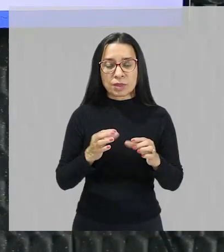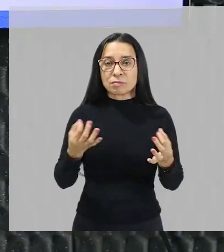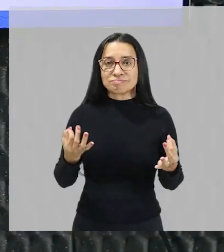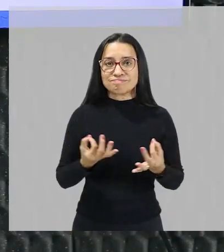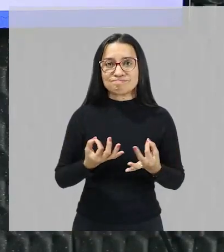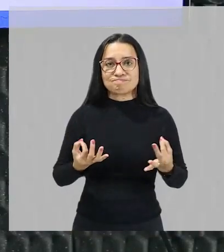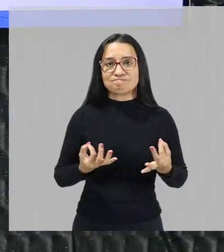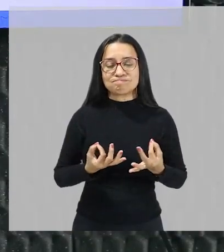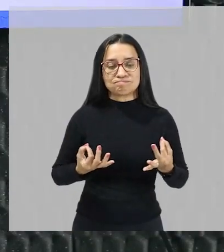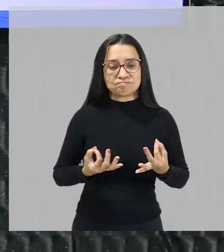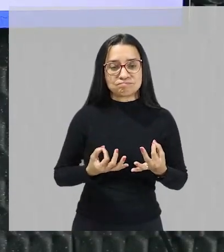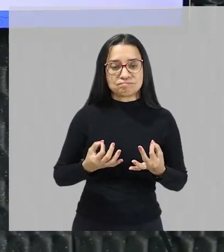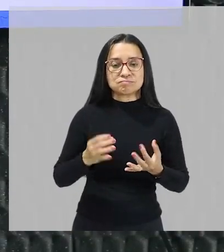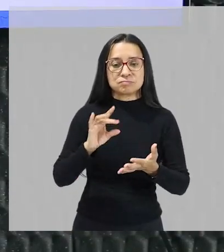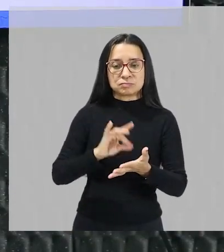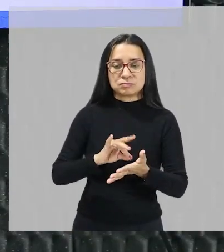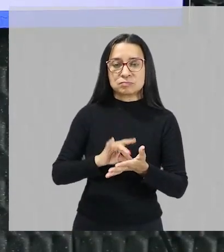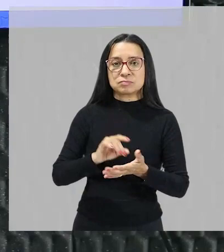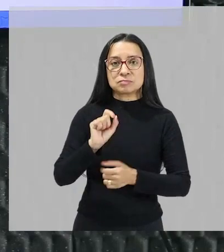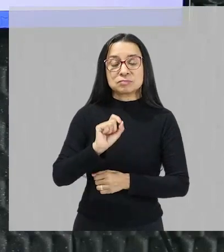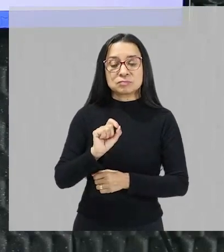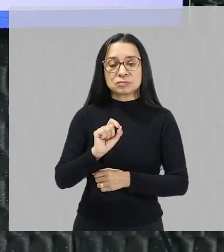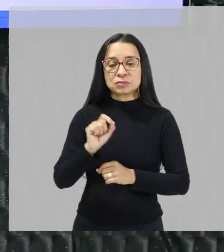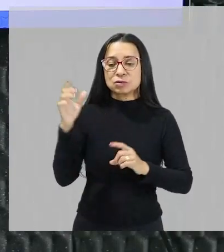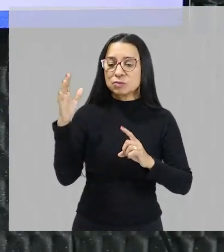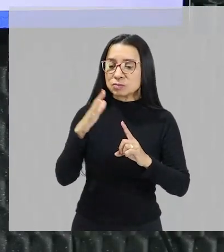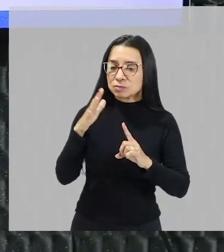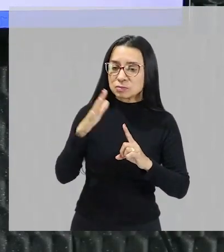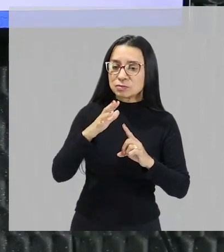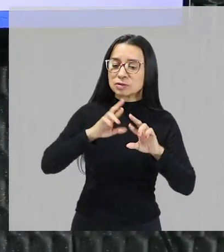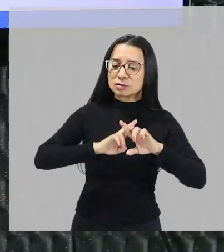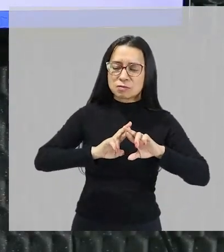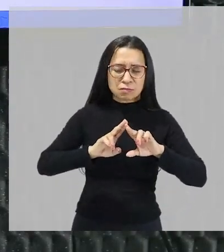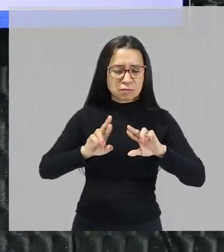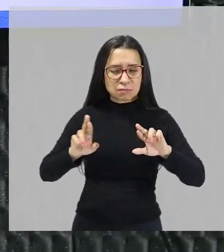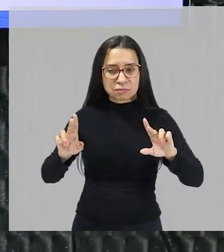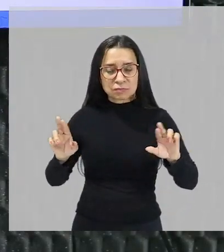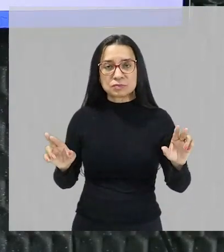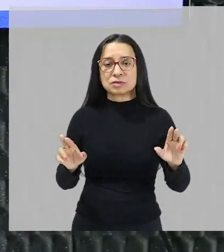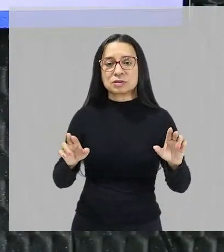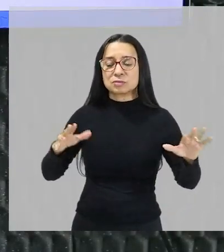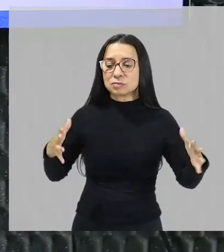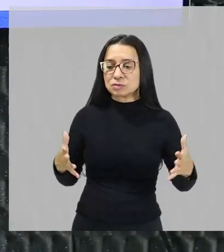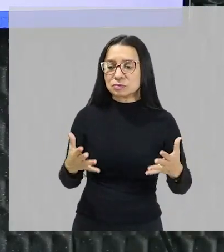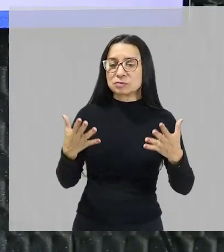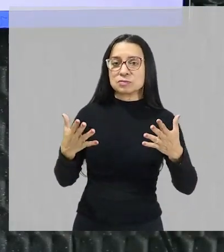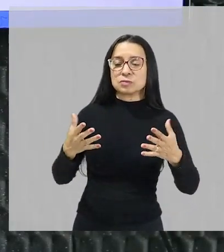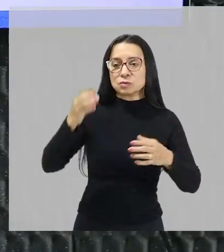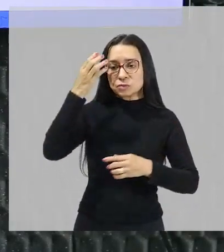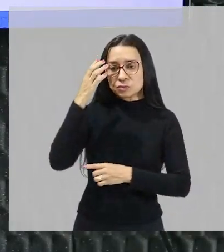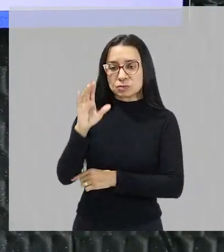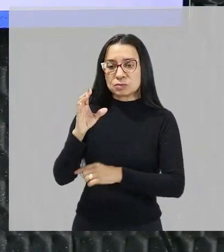Perfeito. É exatamente isso. São influências diversas, várias manifestações culturais de origem